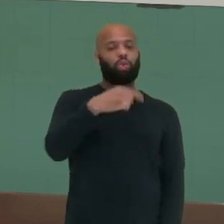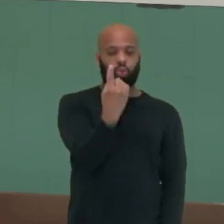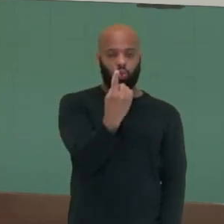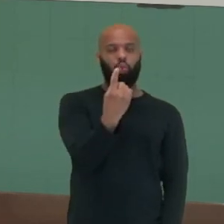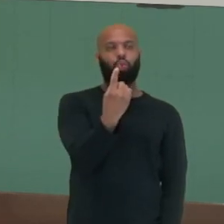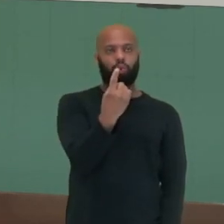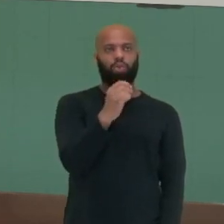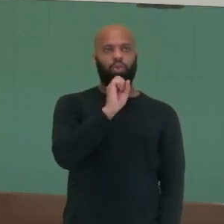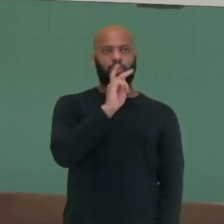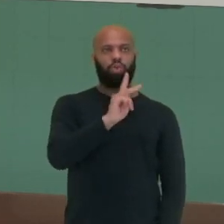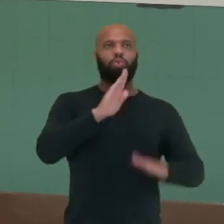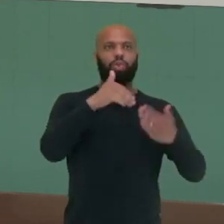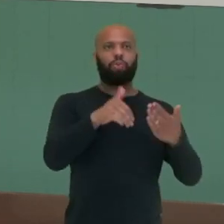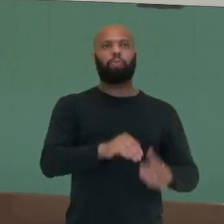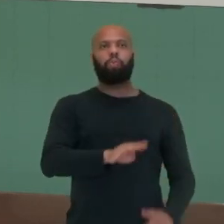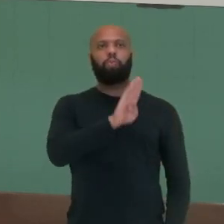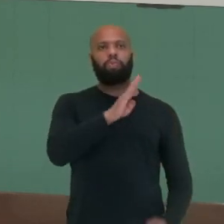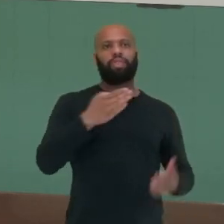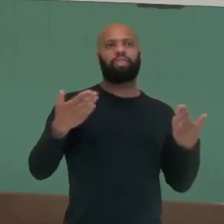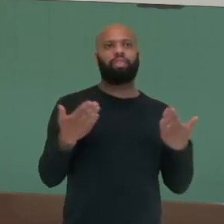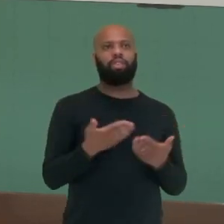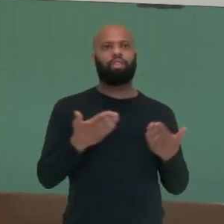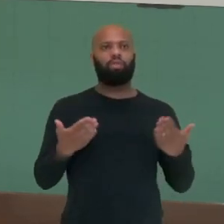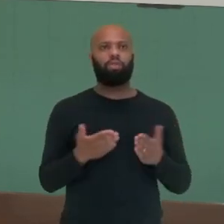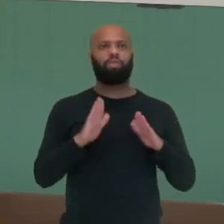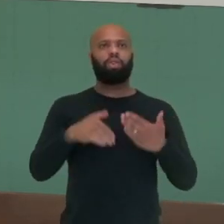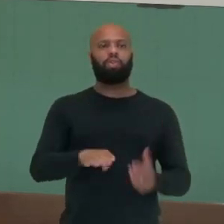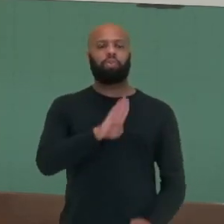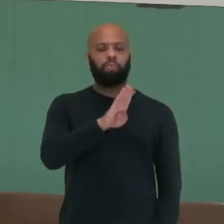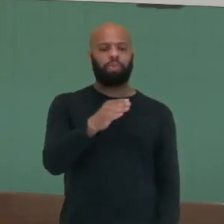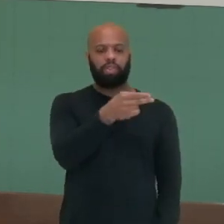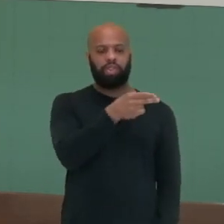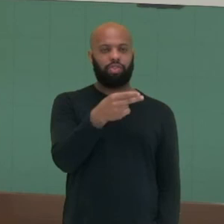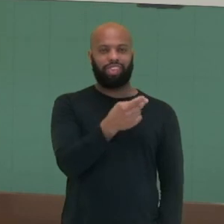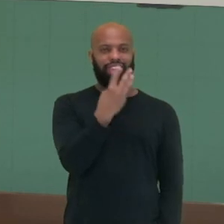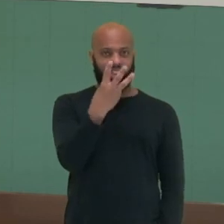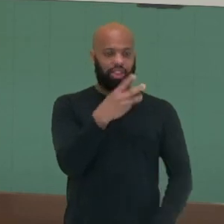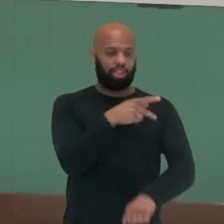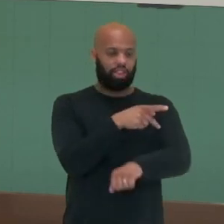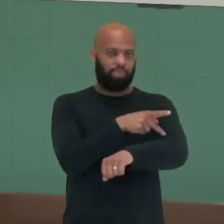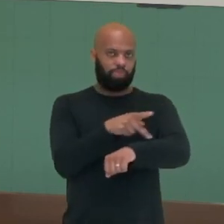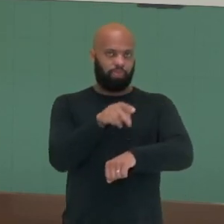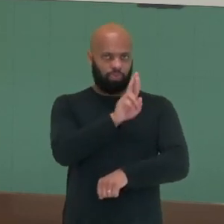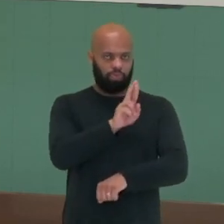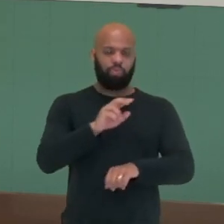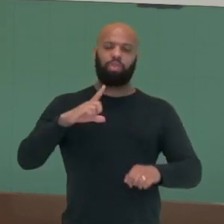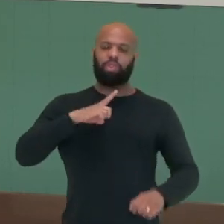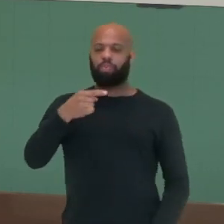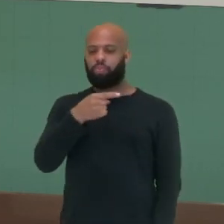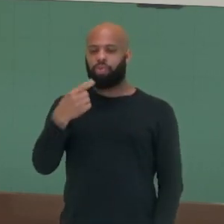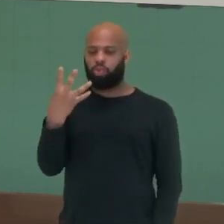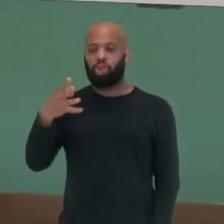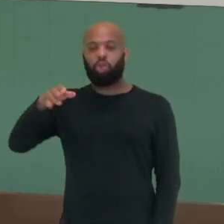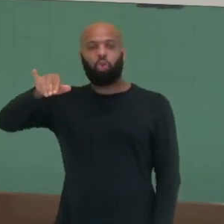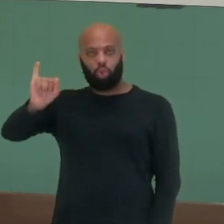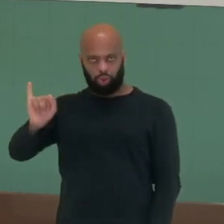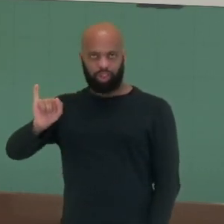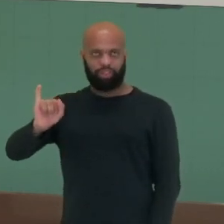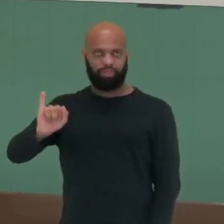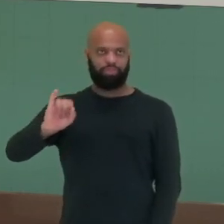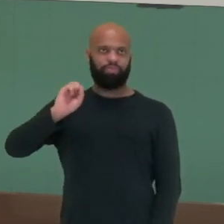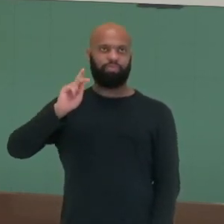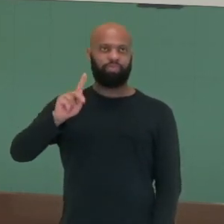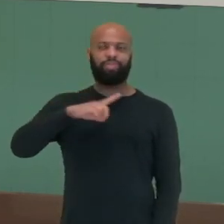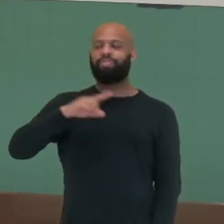ponto A. O ponto B é 3 a parte real e menos 4i a parte imaginária.